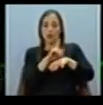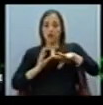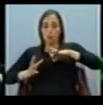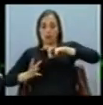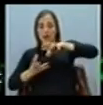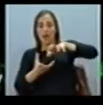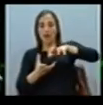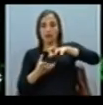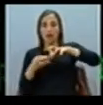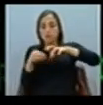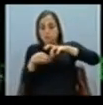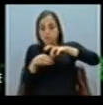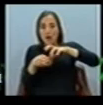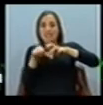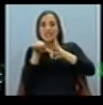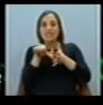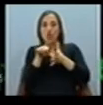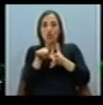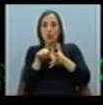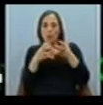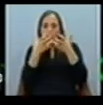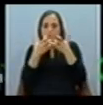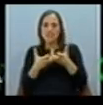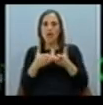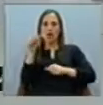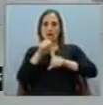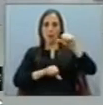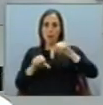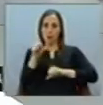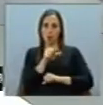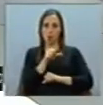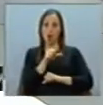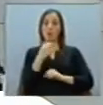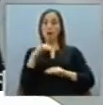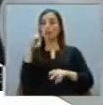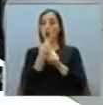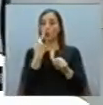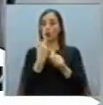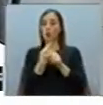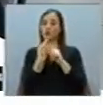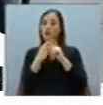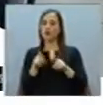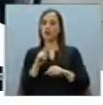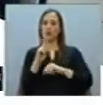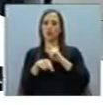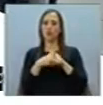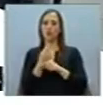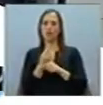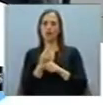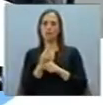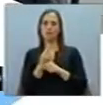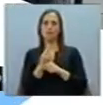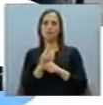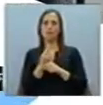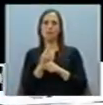interiores de Mercúrio com um material mais pesado em termos químicos. Há uma exceção, a grafite. A grafite terá sido